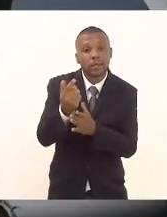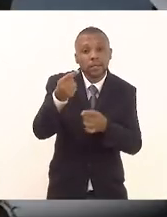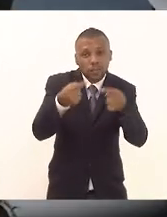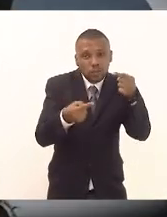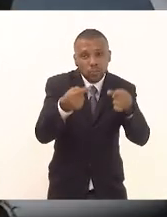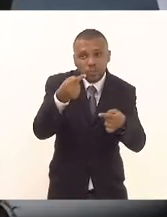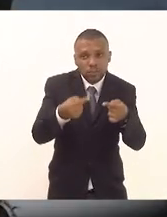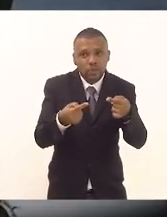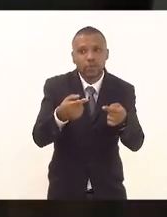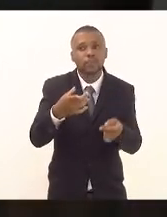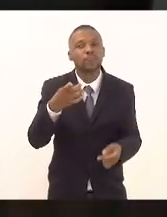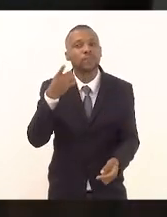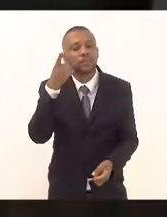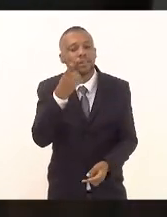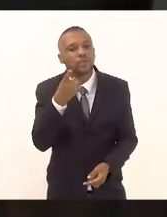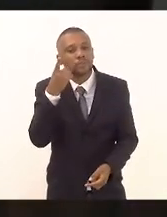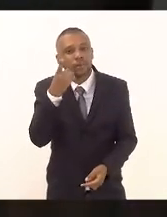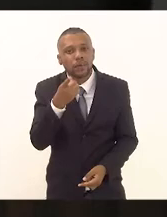Deputado